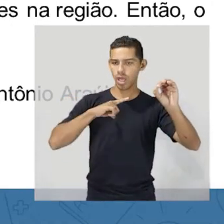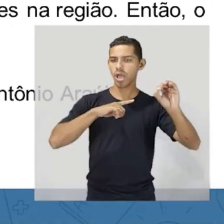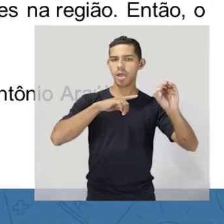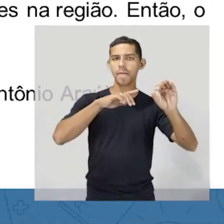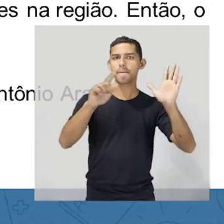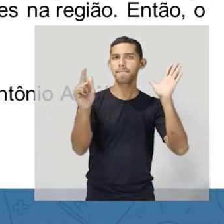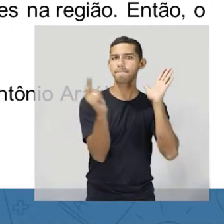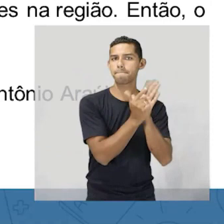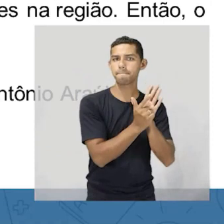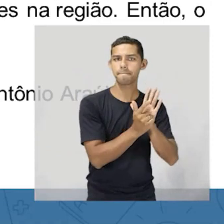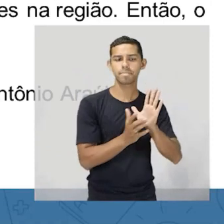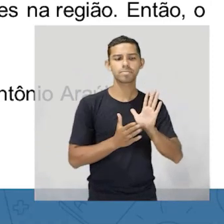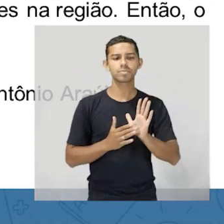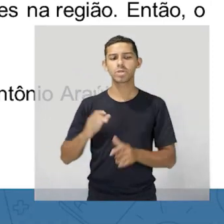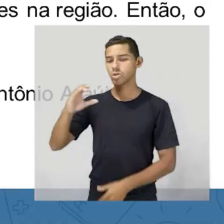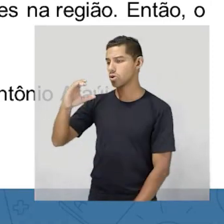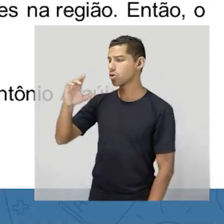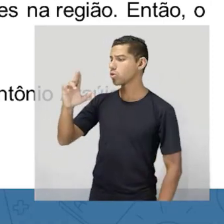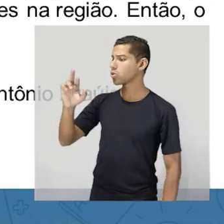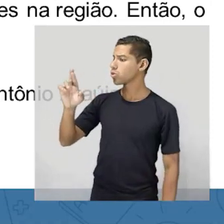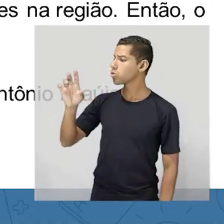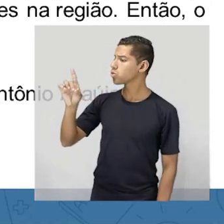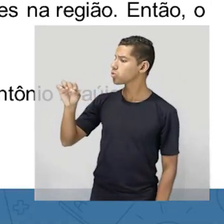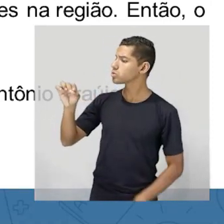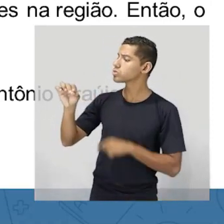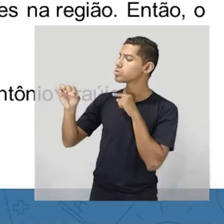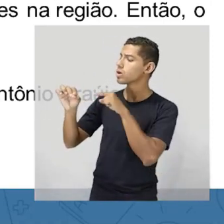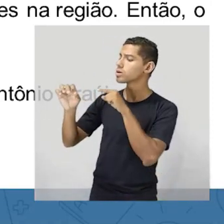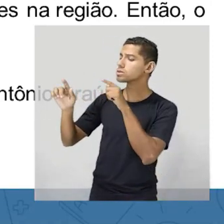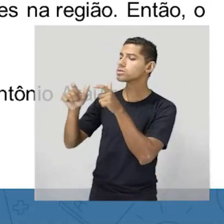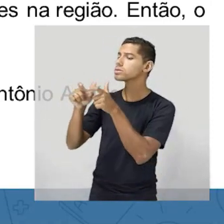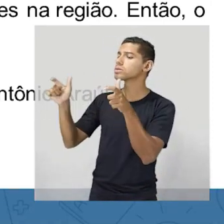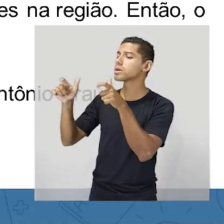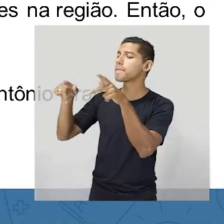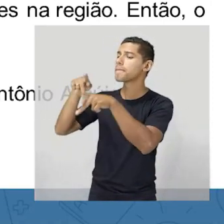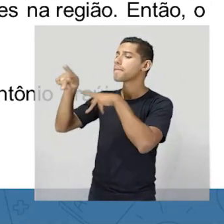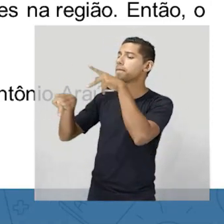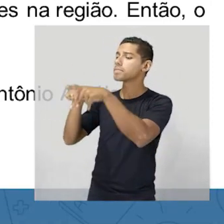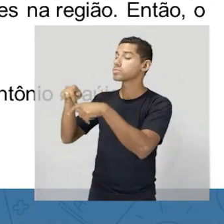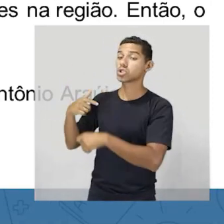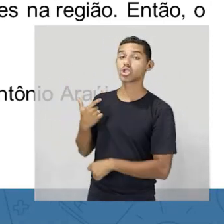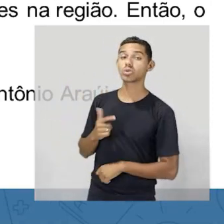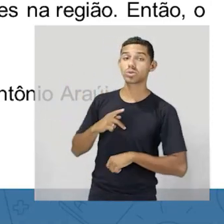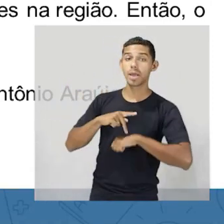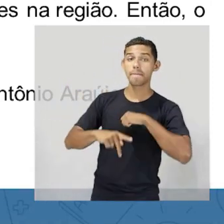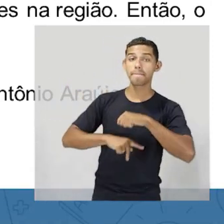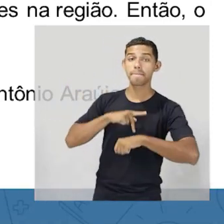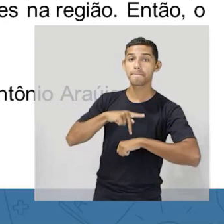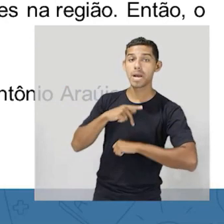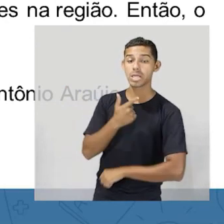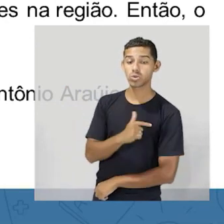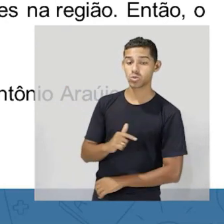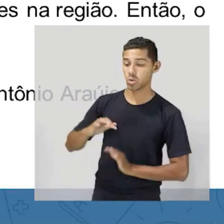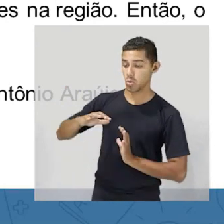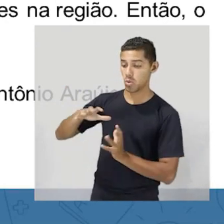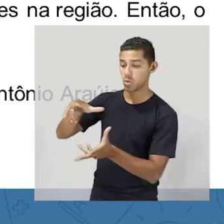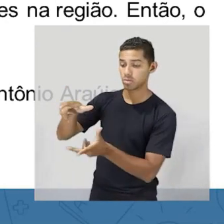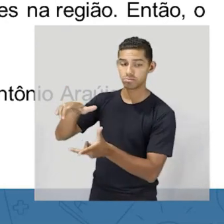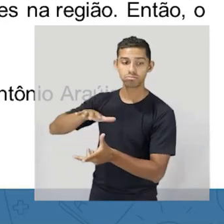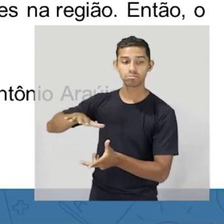tá? Anota bem aí. Curdos são considerados a maior nação sem pátria, ou seja, a nação sem território do mundo,